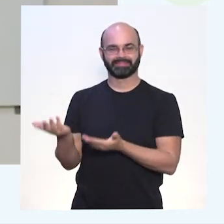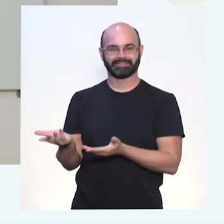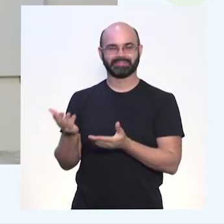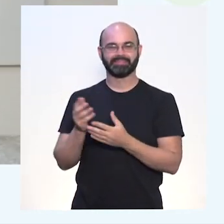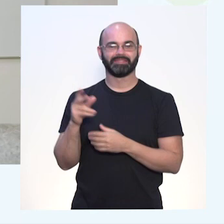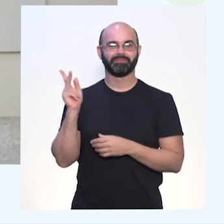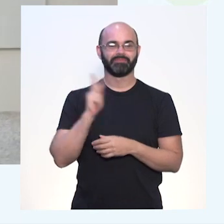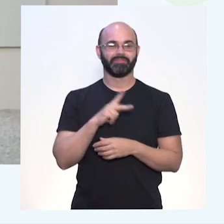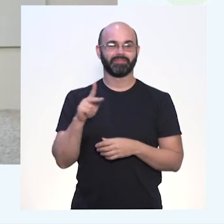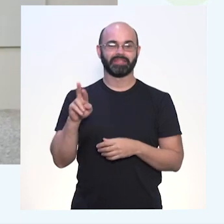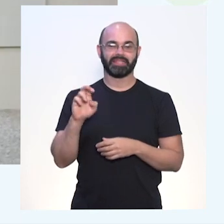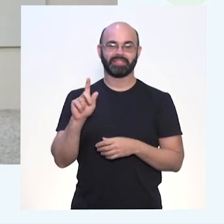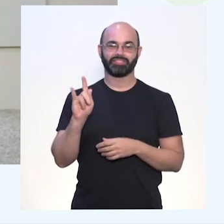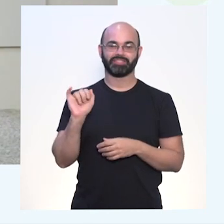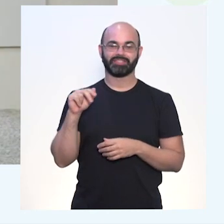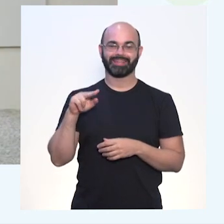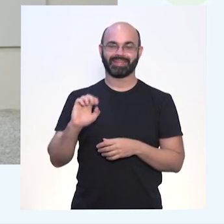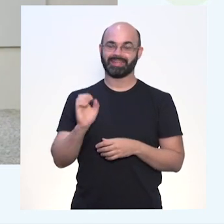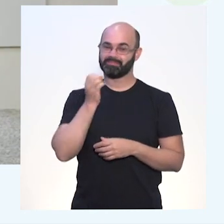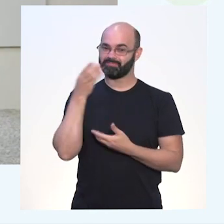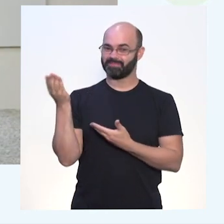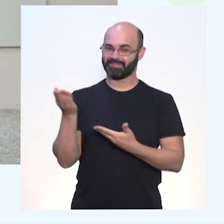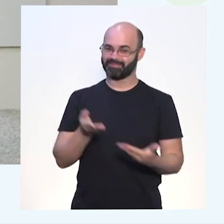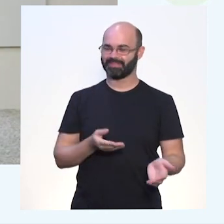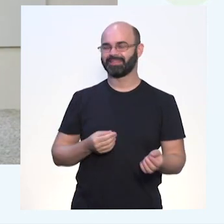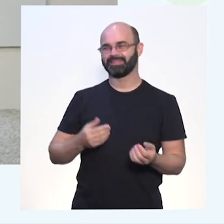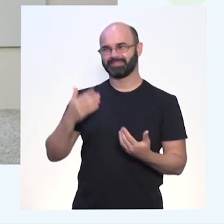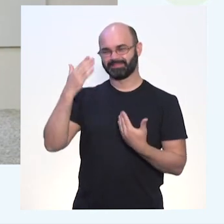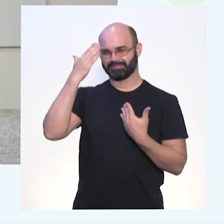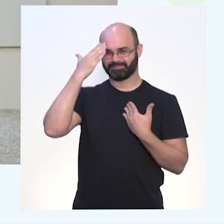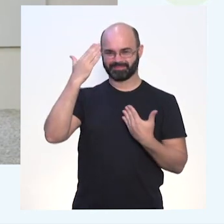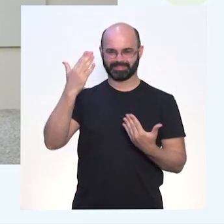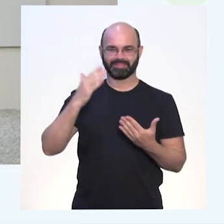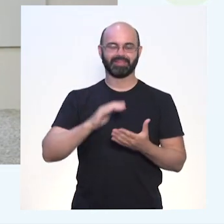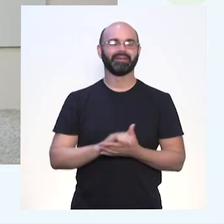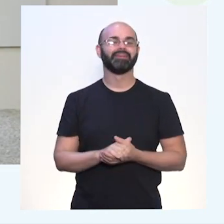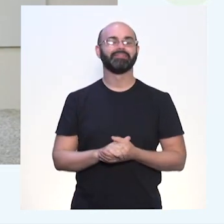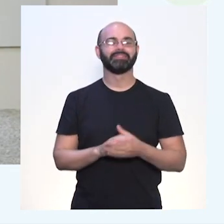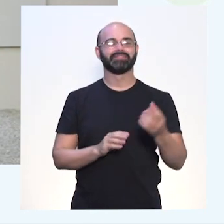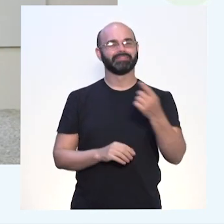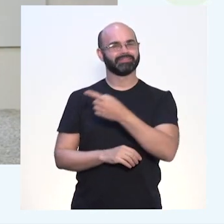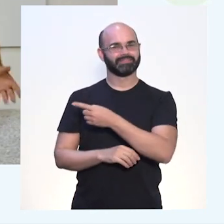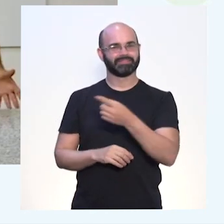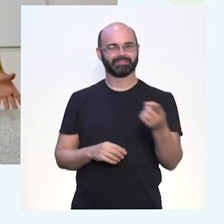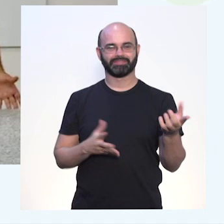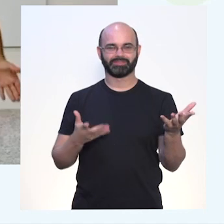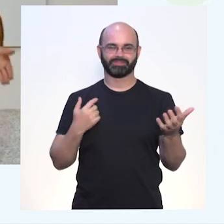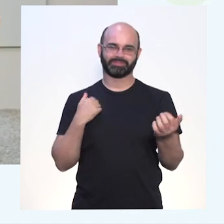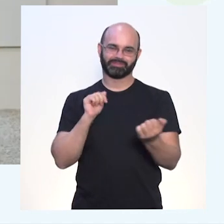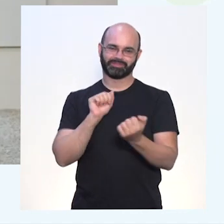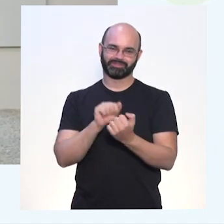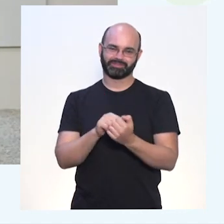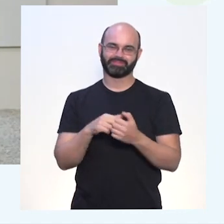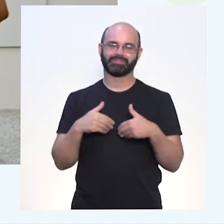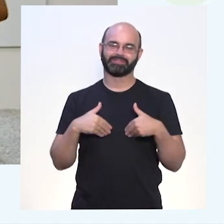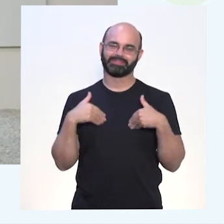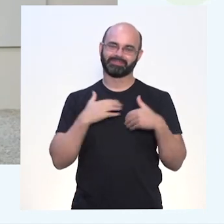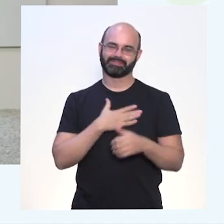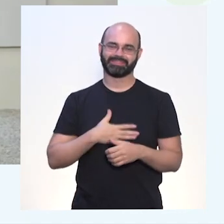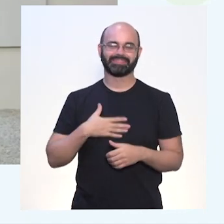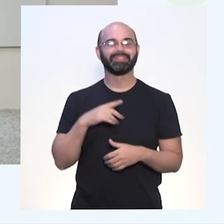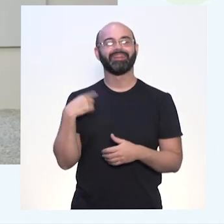da professora Regiane. Seja bem-vinda, Pro. Obrigada, Fábio. Pessoal, é um prazer estar aqui com vocês hoje. A gente que fica contente de ter você aqui na